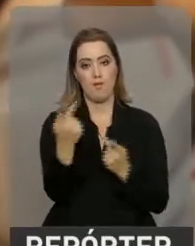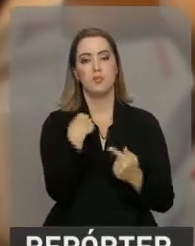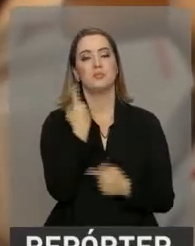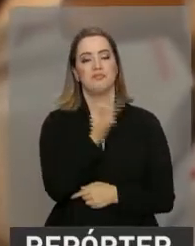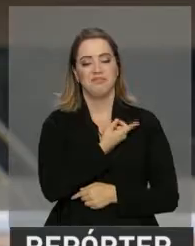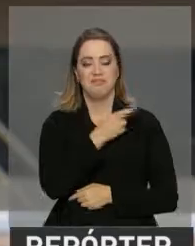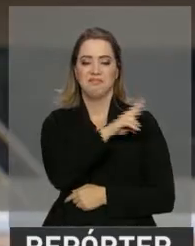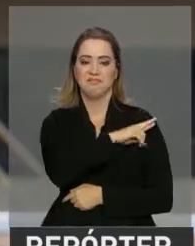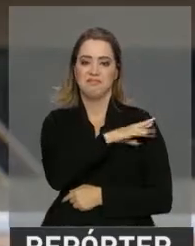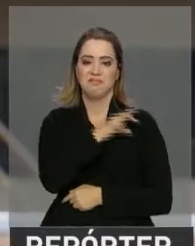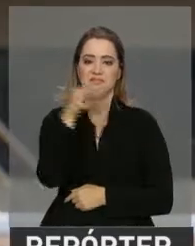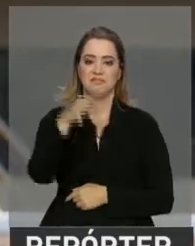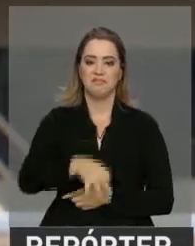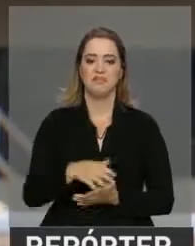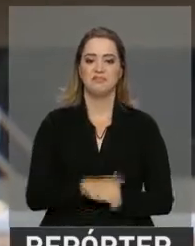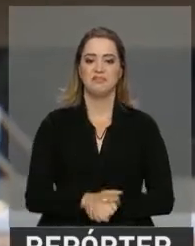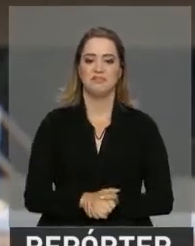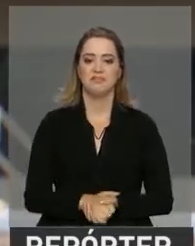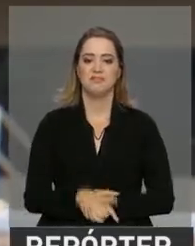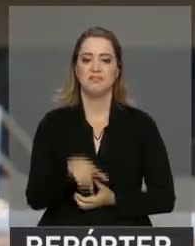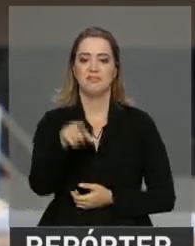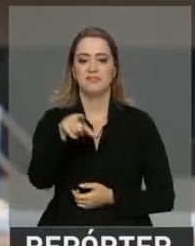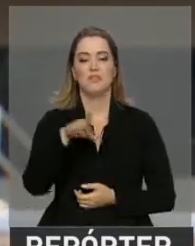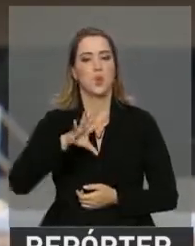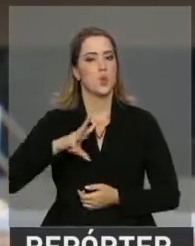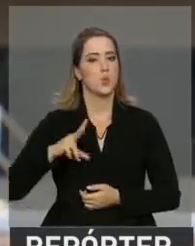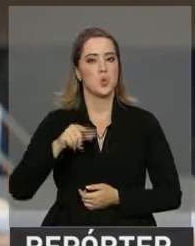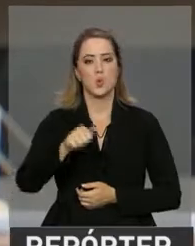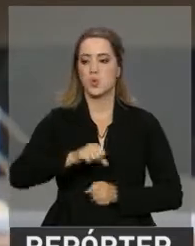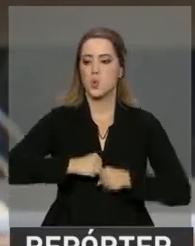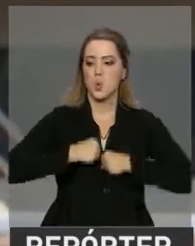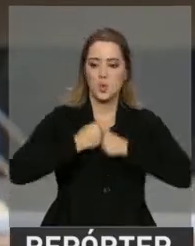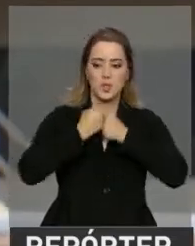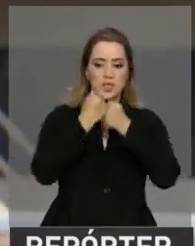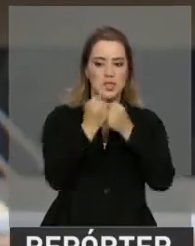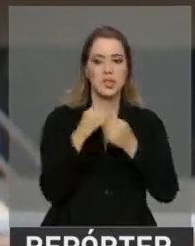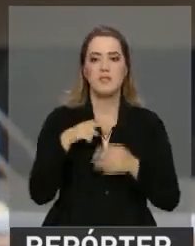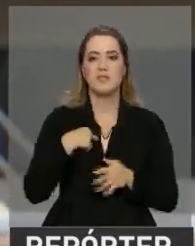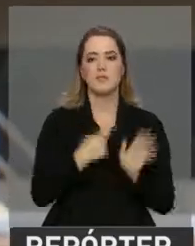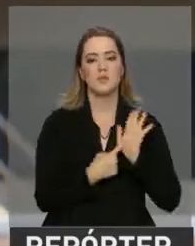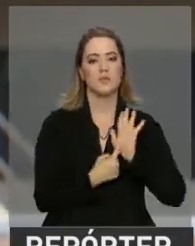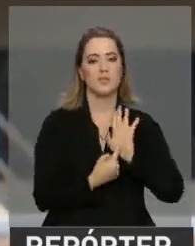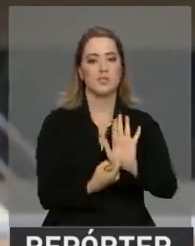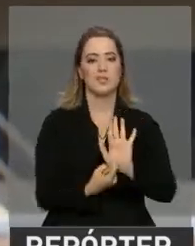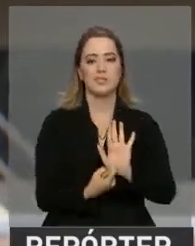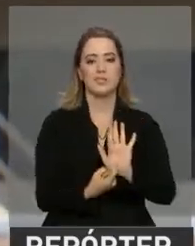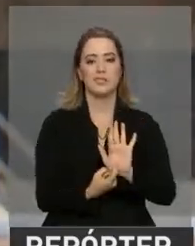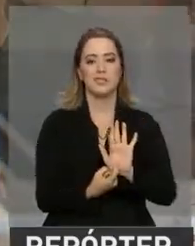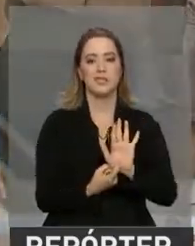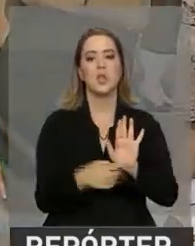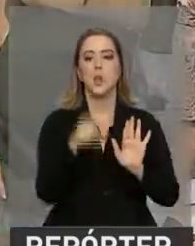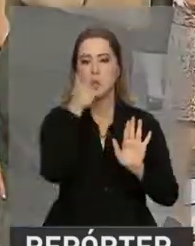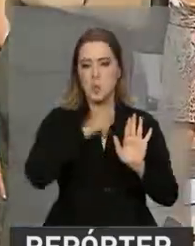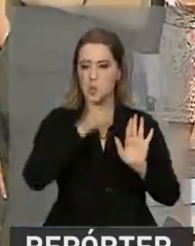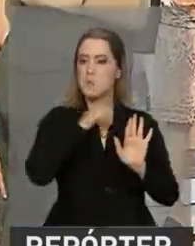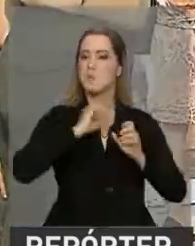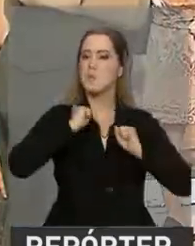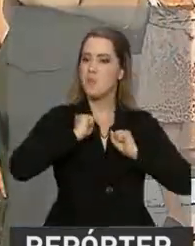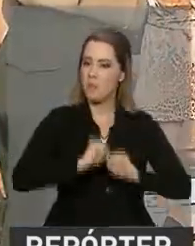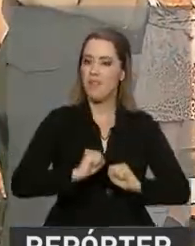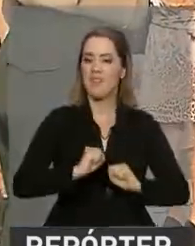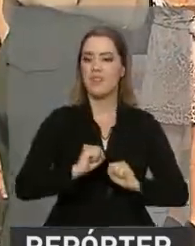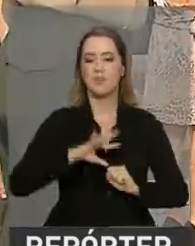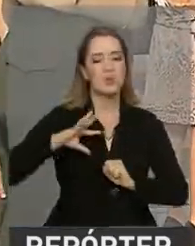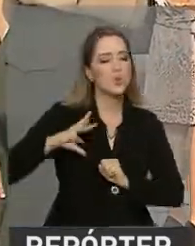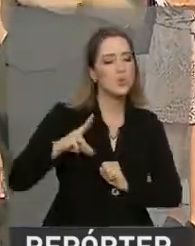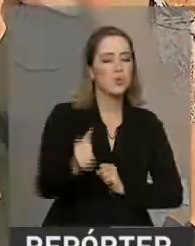bem representadas representar com toda a força possível e mostrar que assim as mulheres conseguem tudo